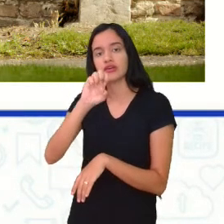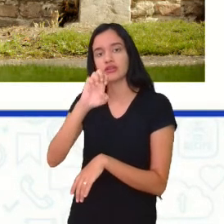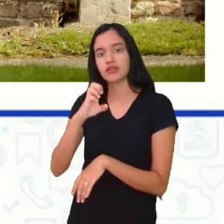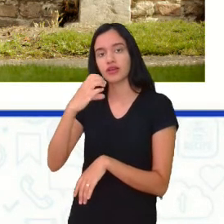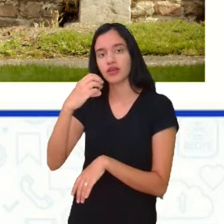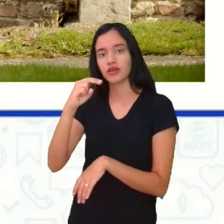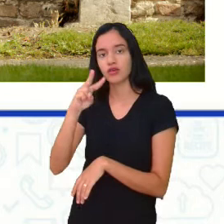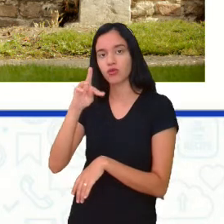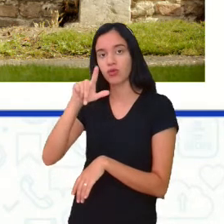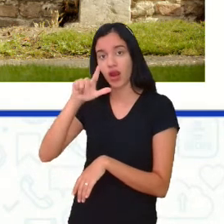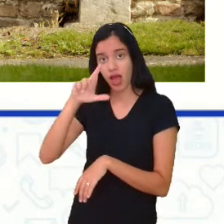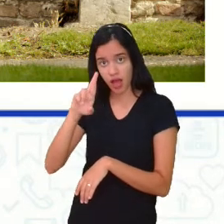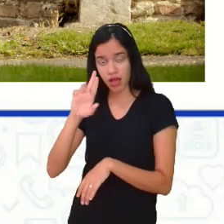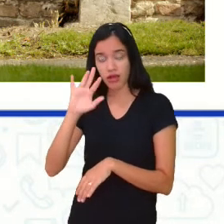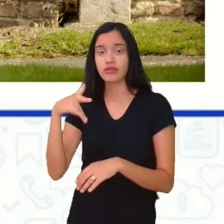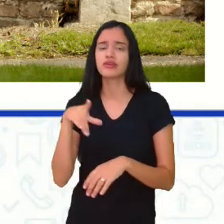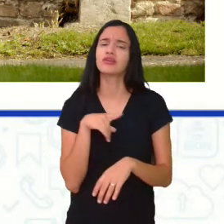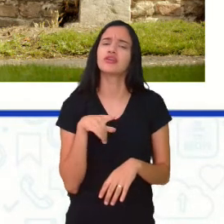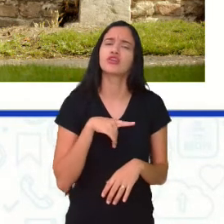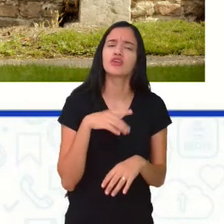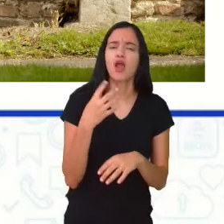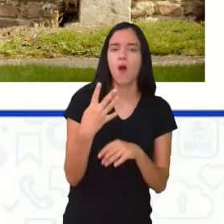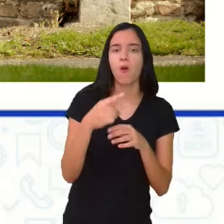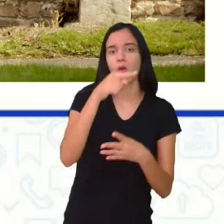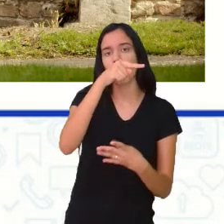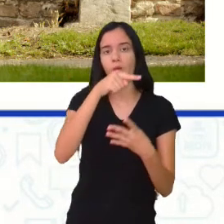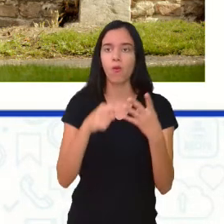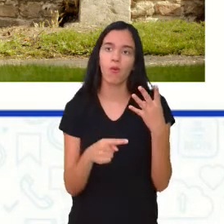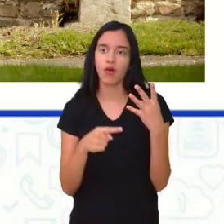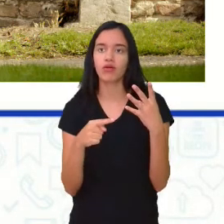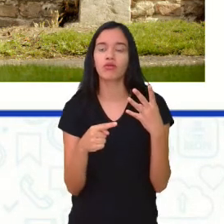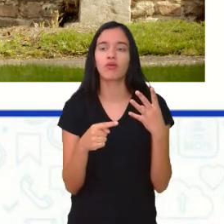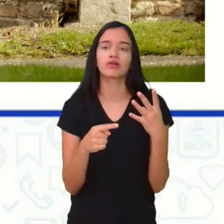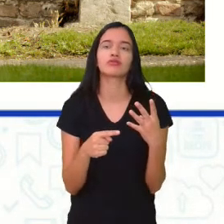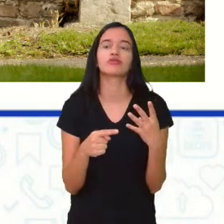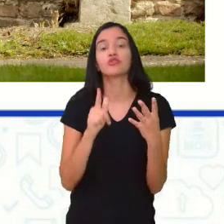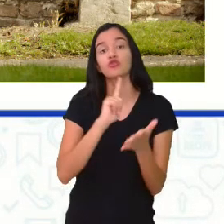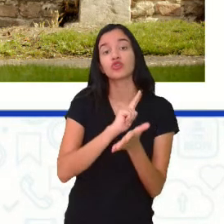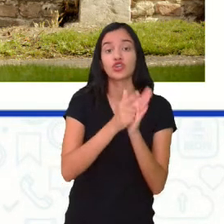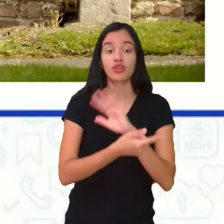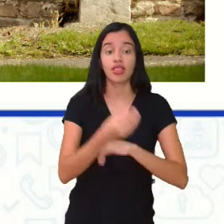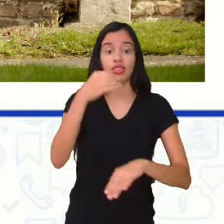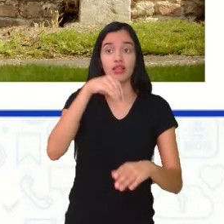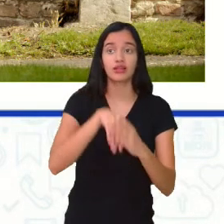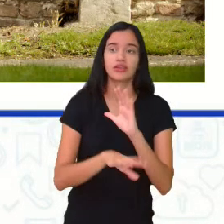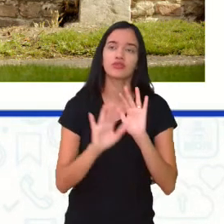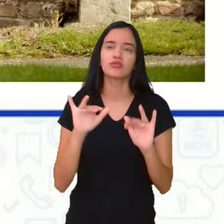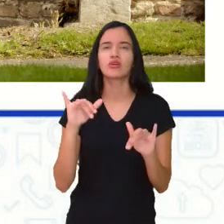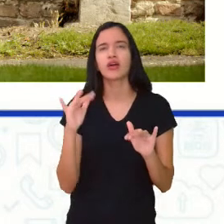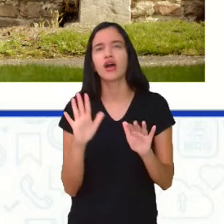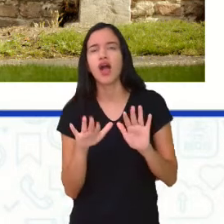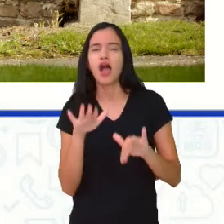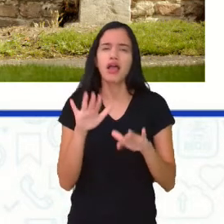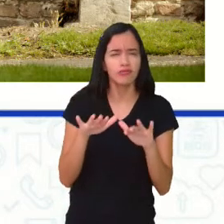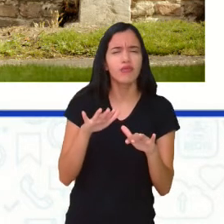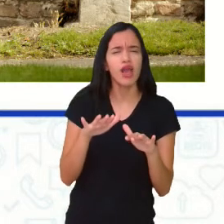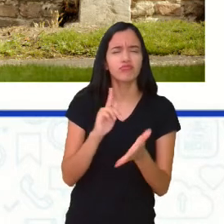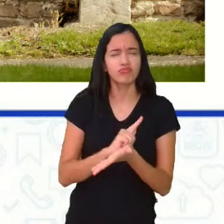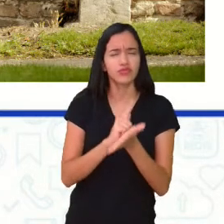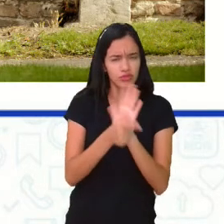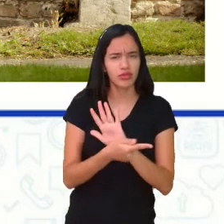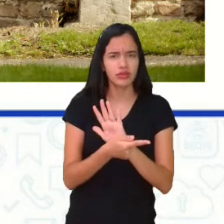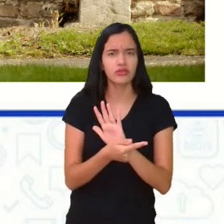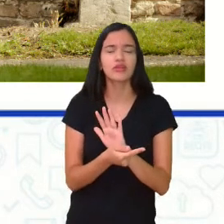religioso, medieval, ele tinha 4 gêneros dentro desse teatro aí, digamos que, gêneros